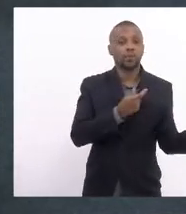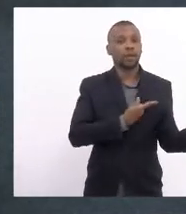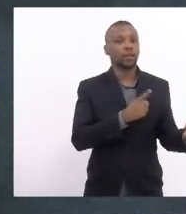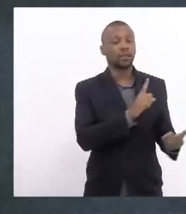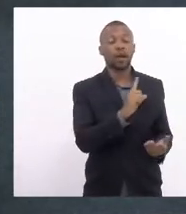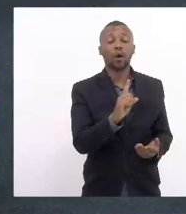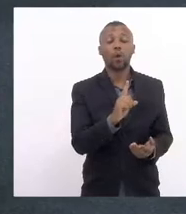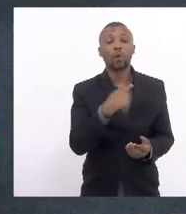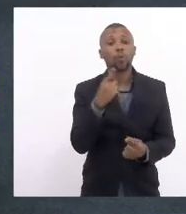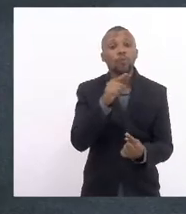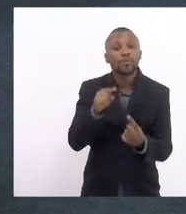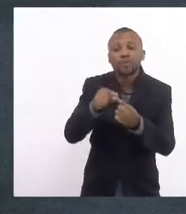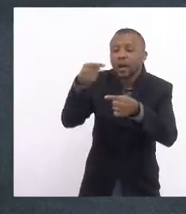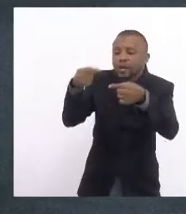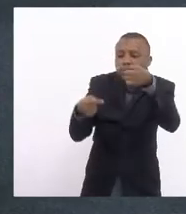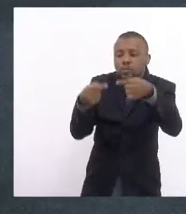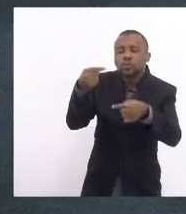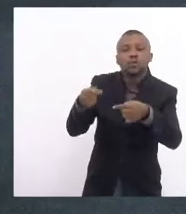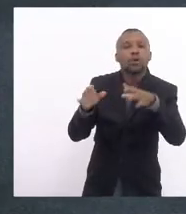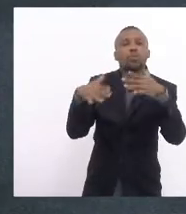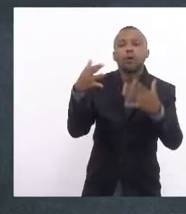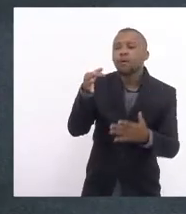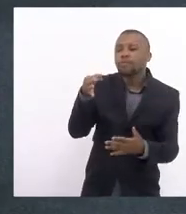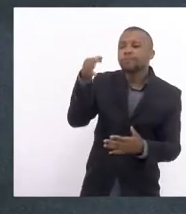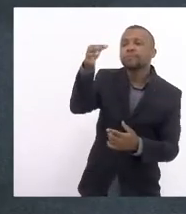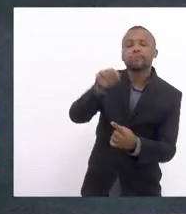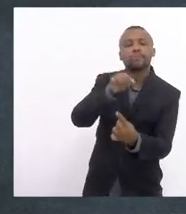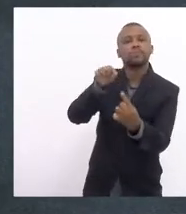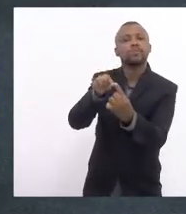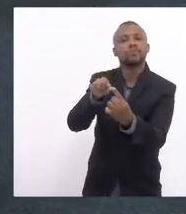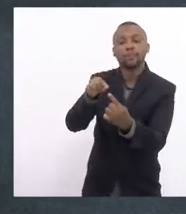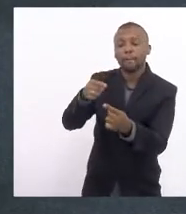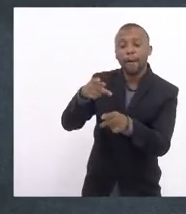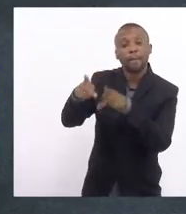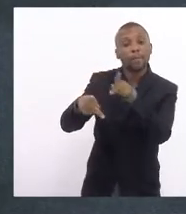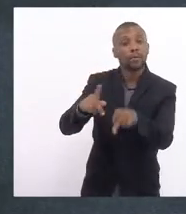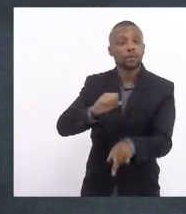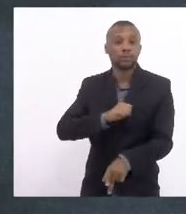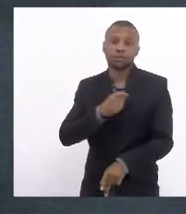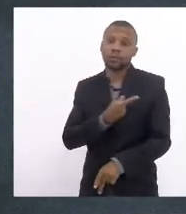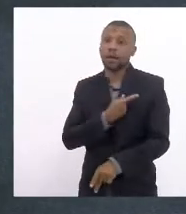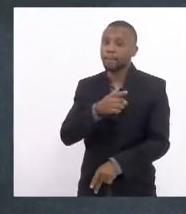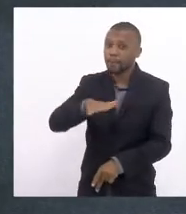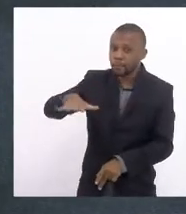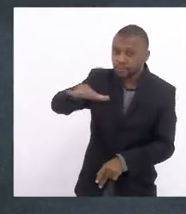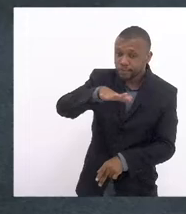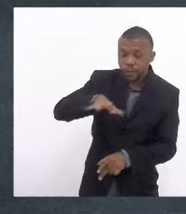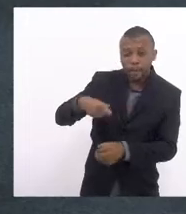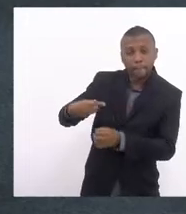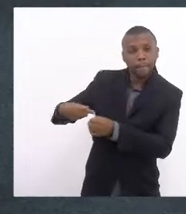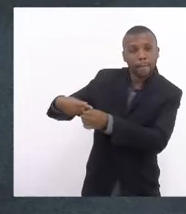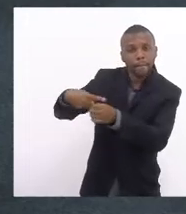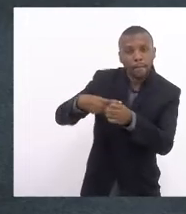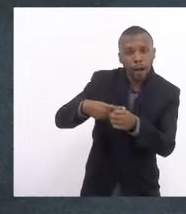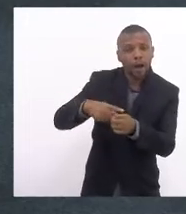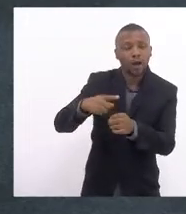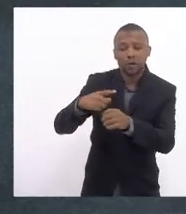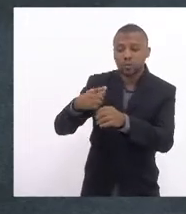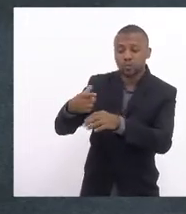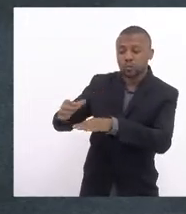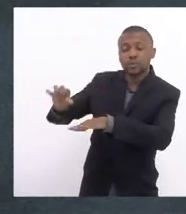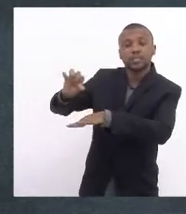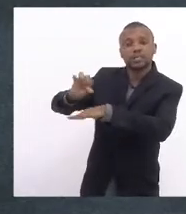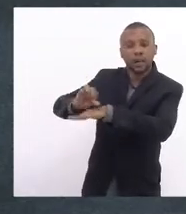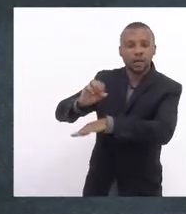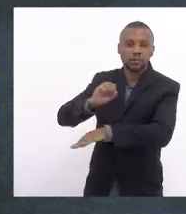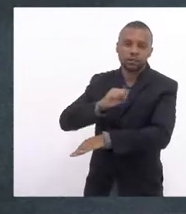melhor destino para a população de São Gonçalo, para esta área, ali no Zé Garoto, na região central de São Gonçalo, que